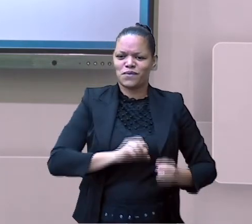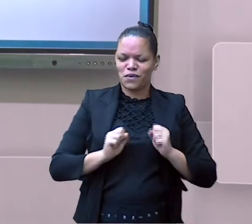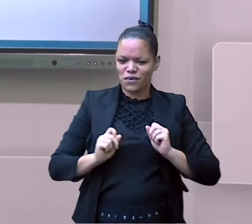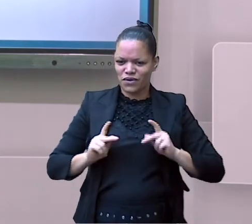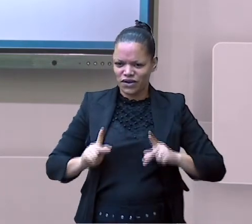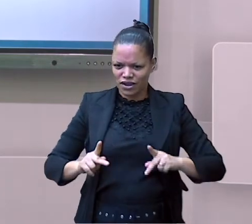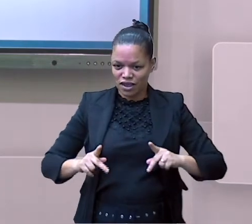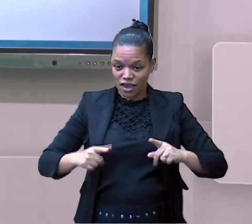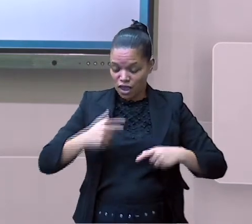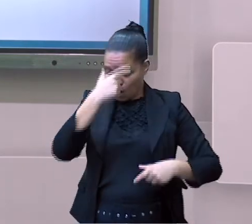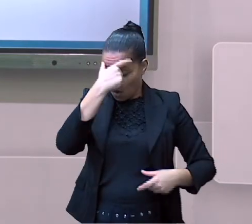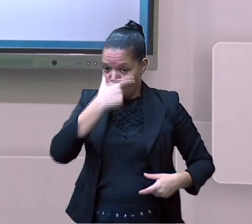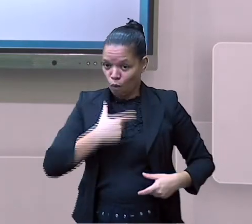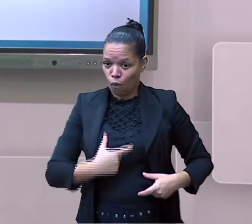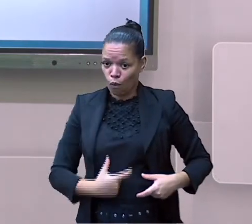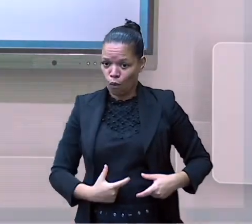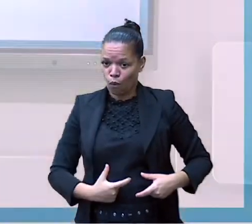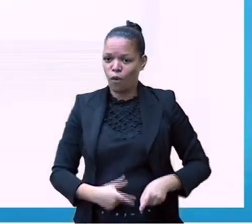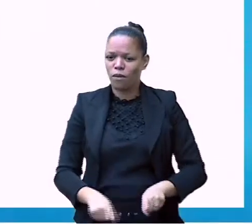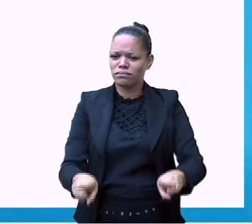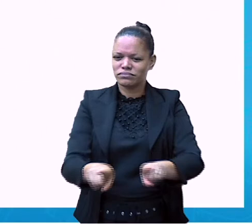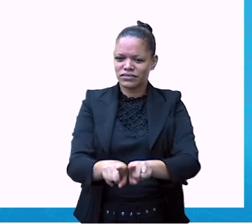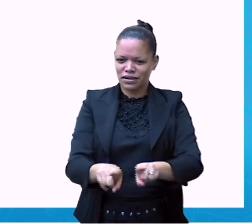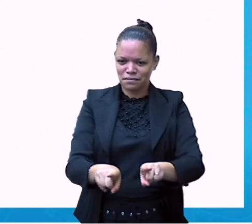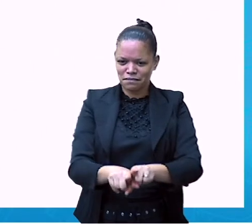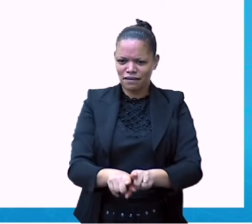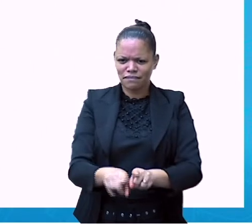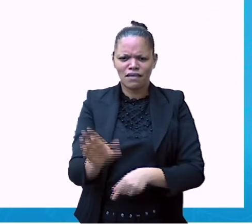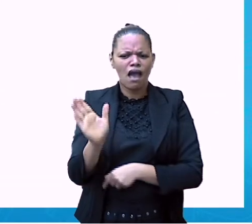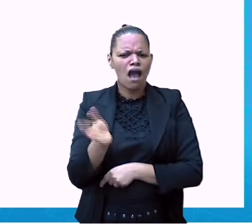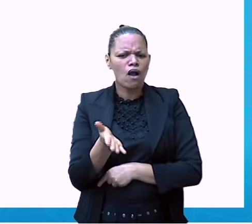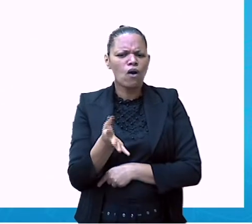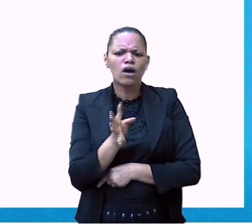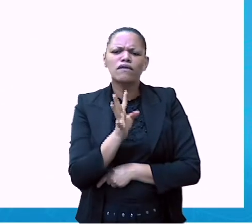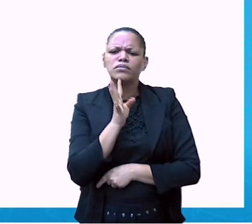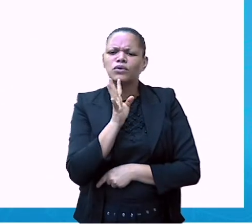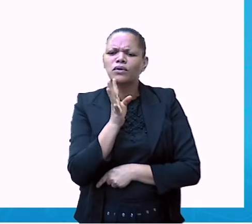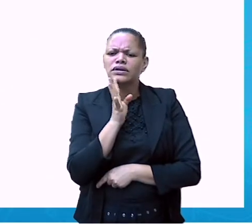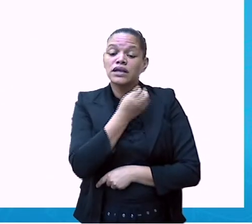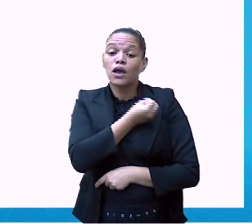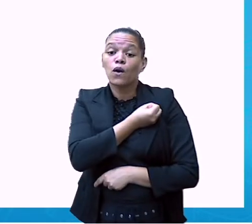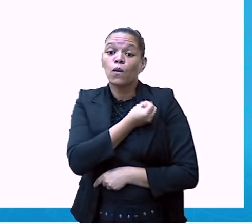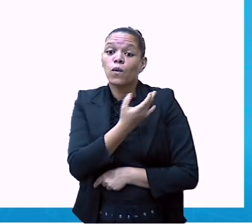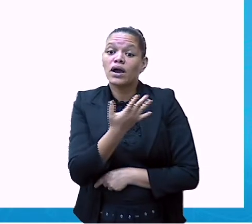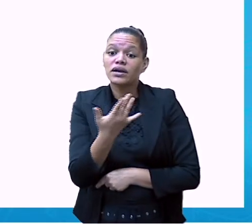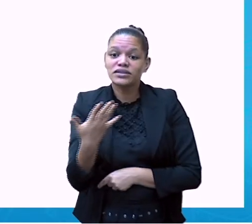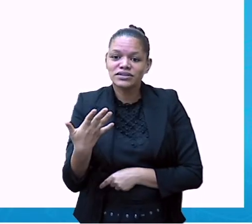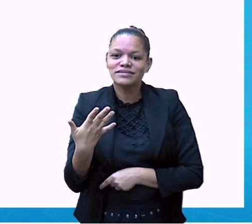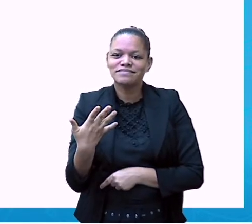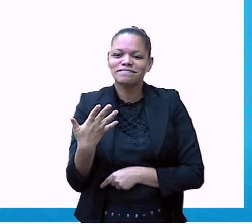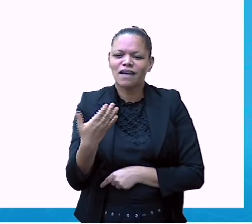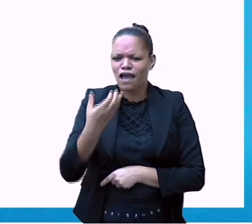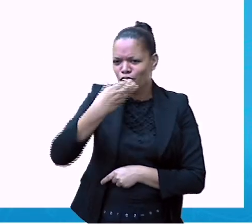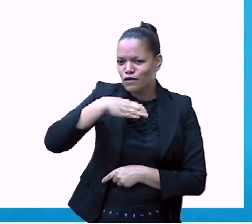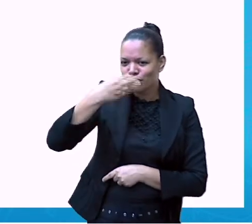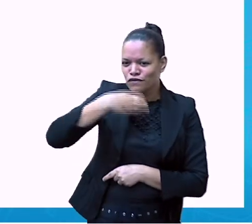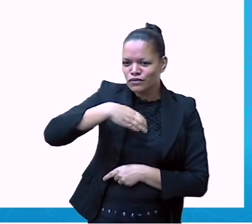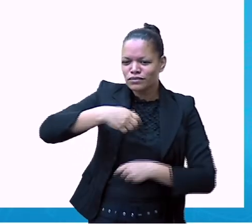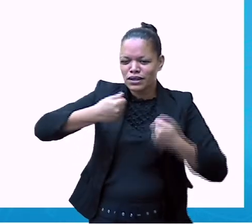a porção de fruta para cada idade. Crianças menores de 2 anos